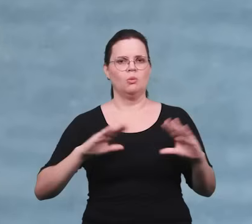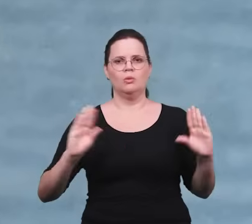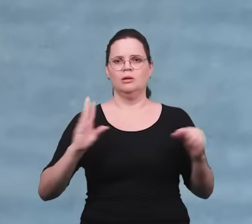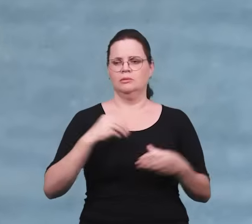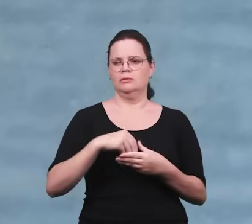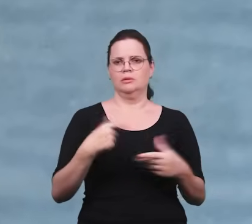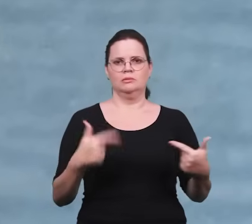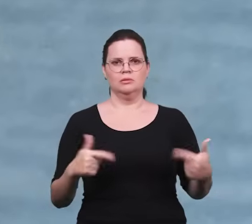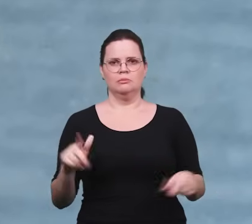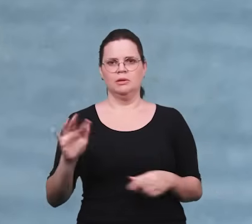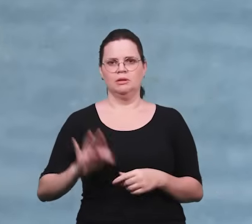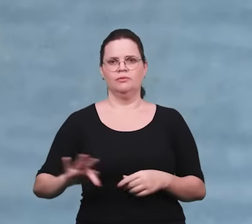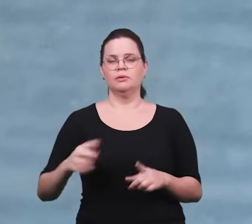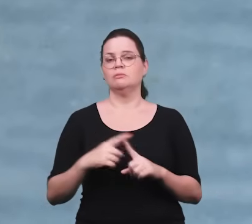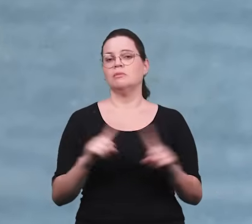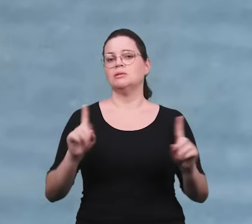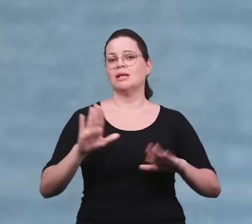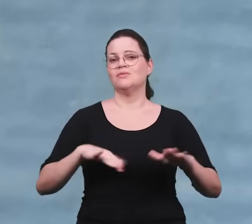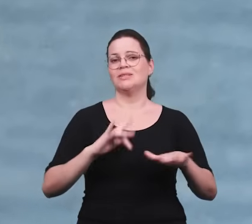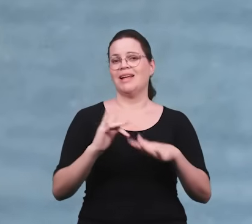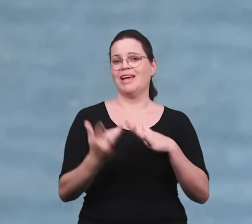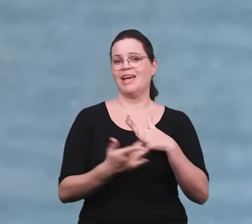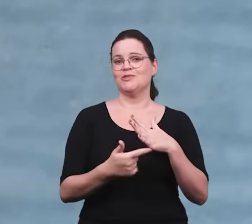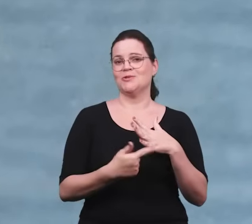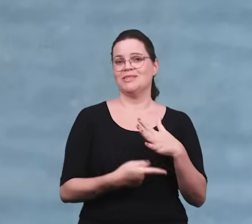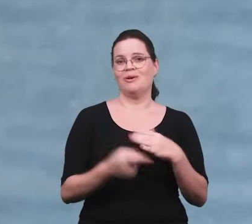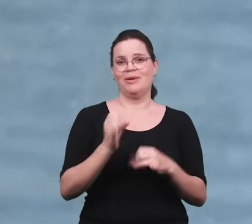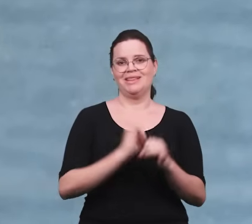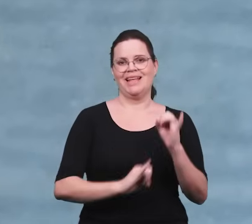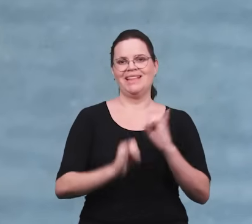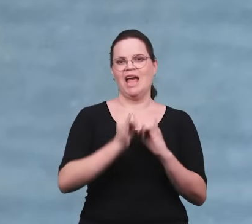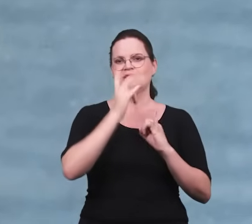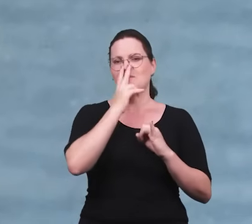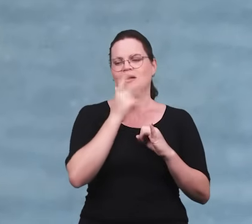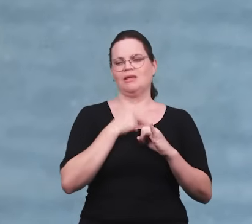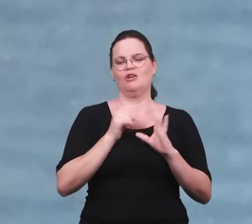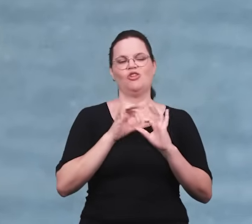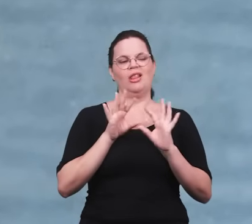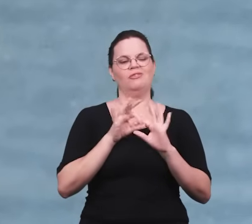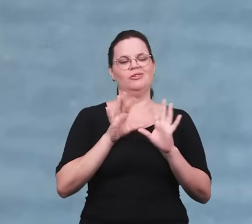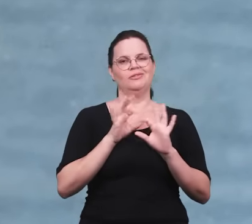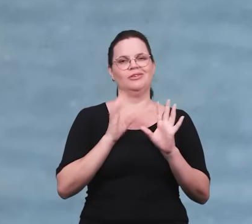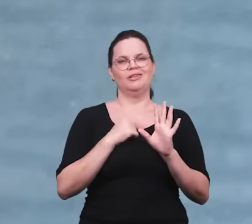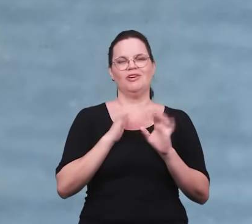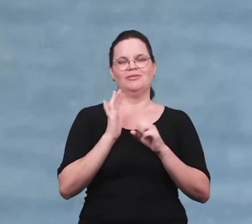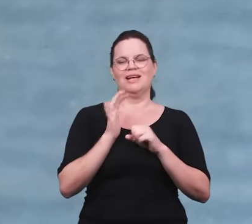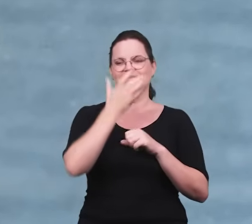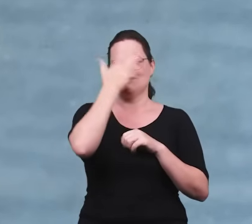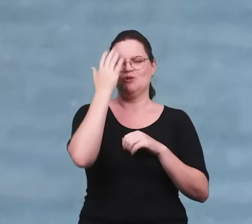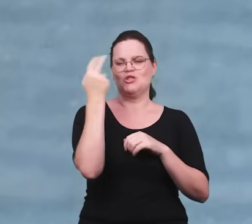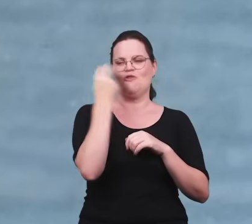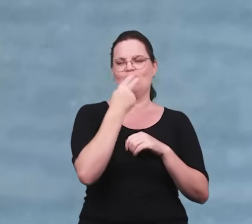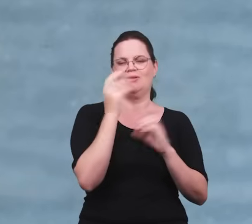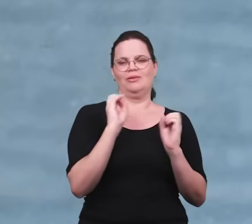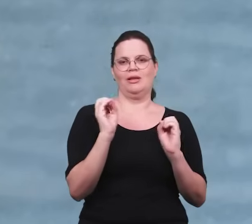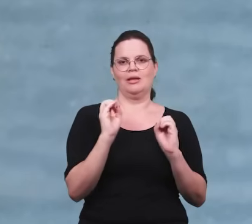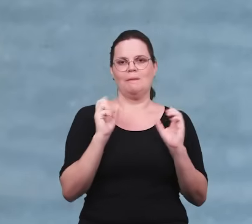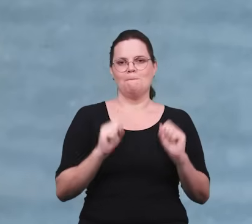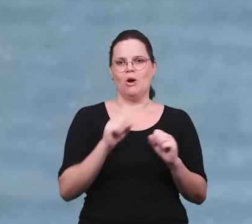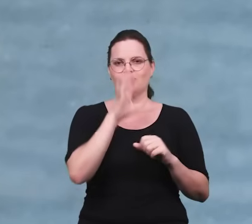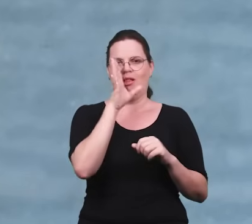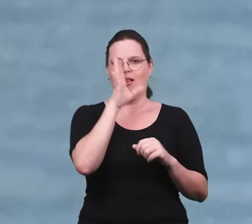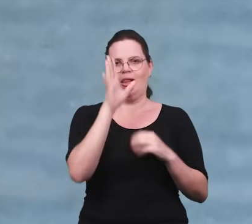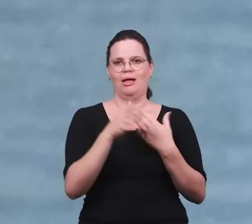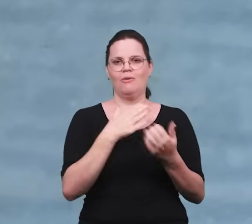seu trabalho, na faculdade, tá tudo certo, mas às vezes a internet dá aquela sensação de que você está escondido e que você pode fazer qualquer